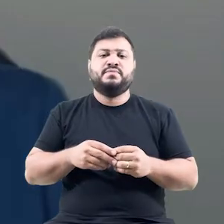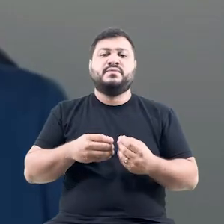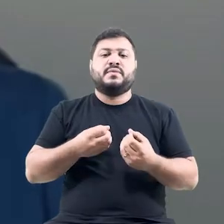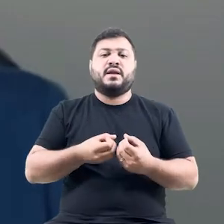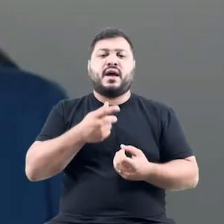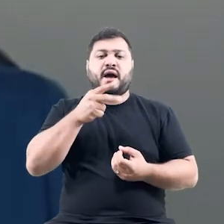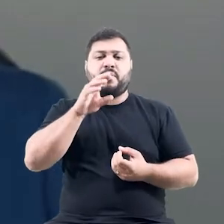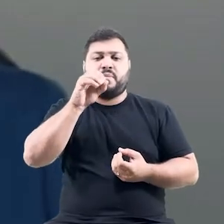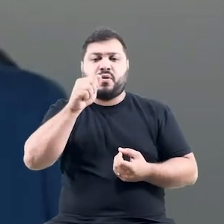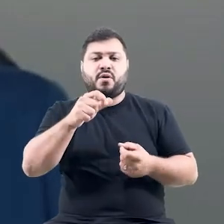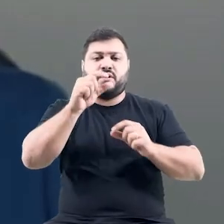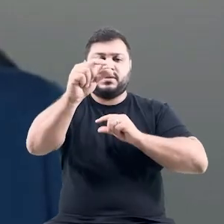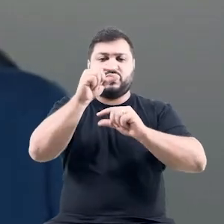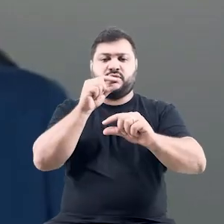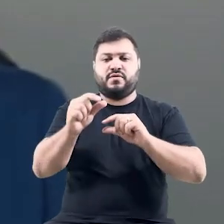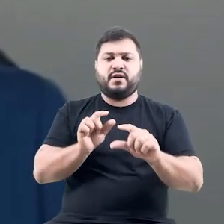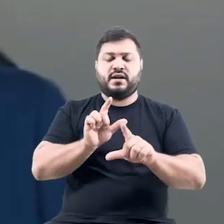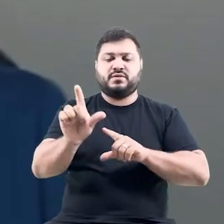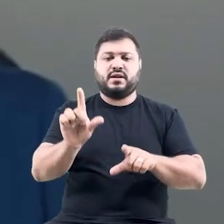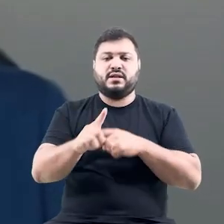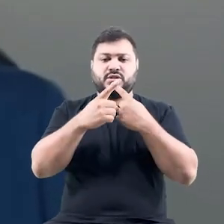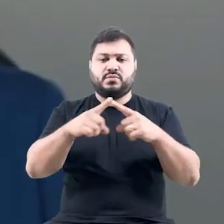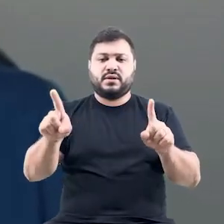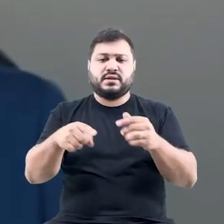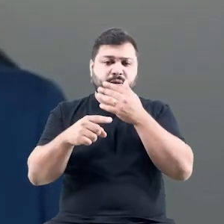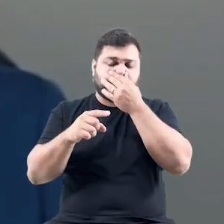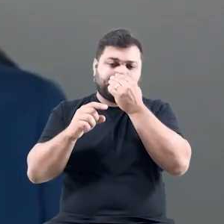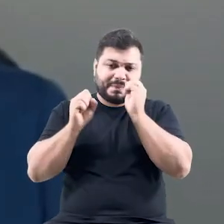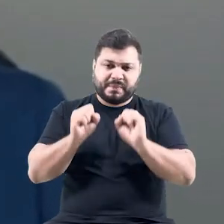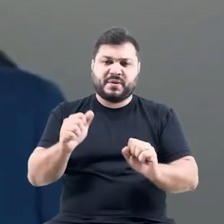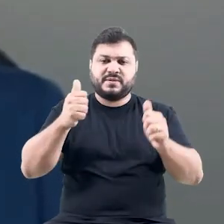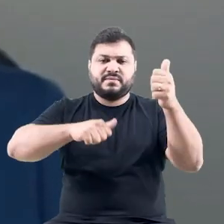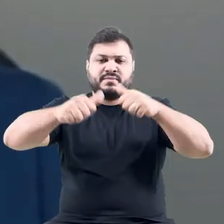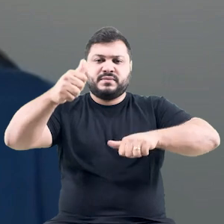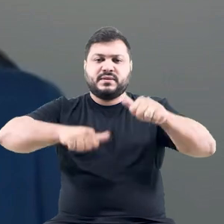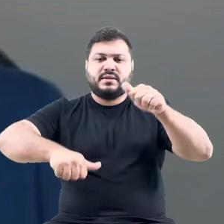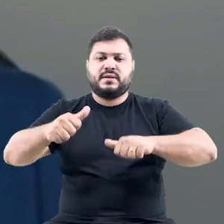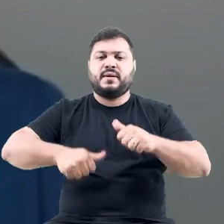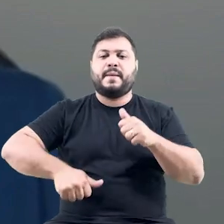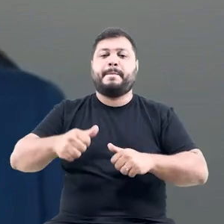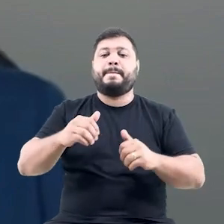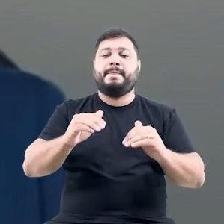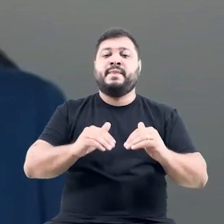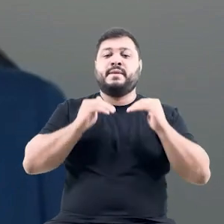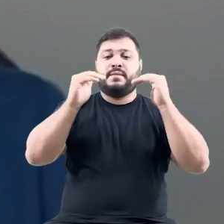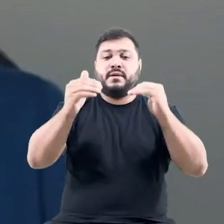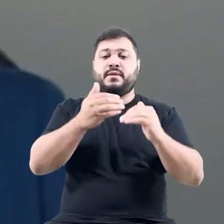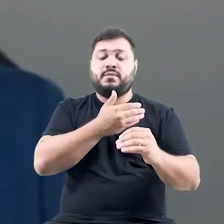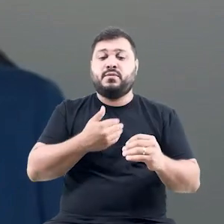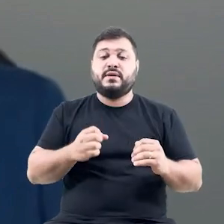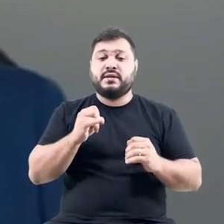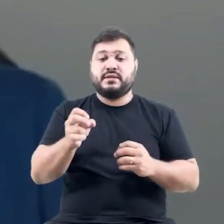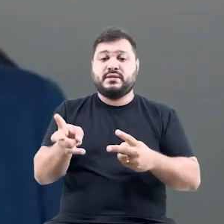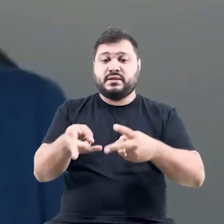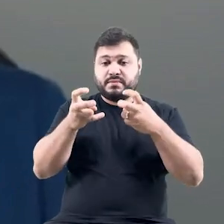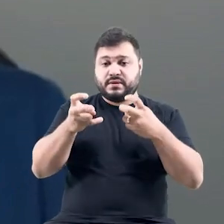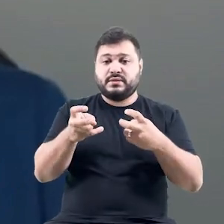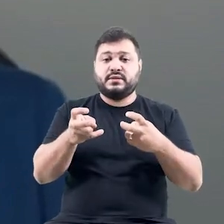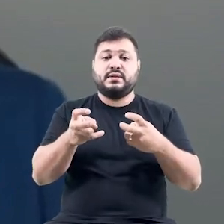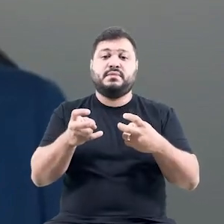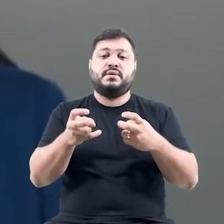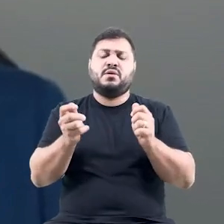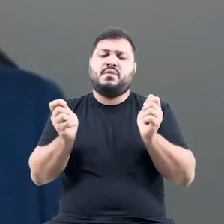A prosa, o verso, a letra de uma canção, ela pode ser analisada pela autoridade pública e, caso